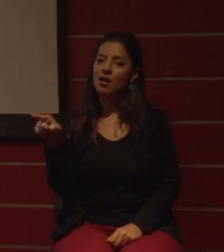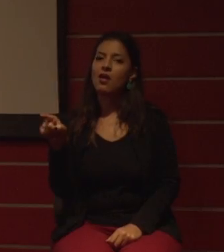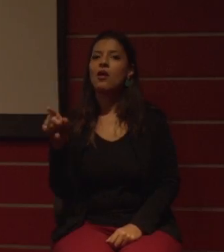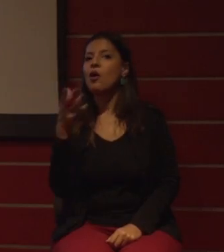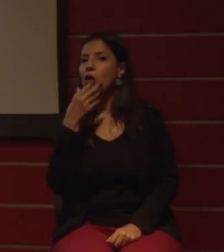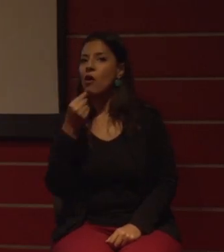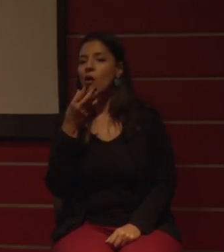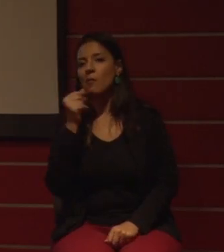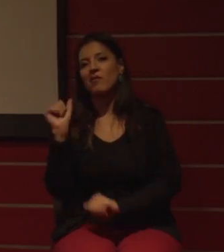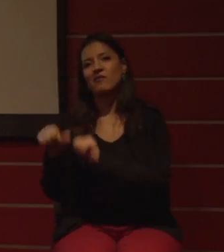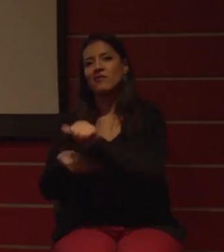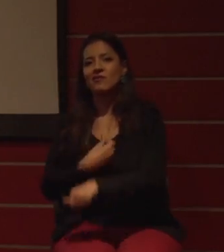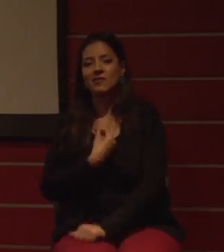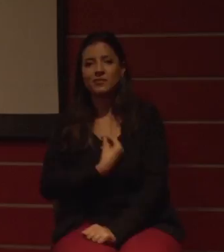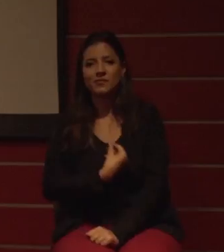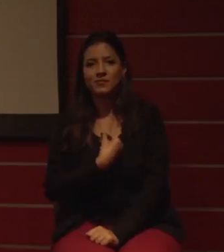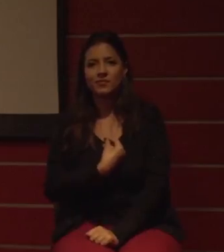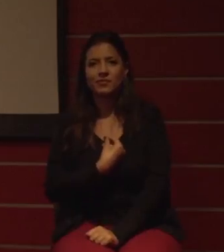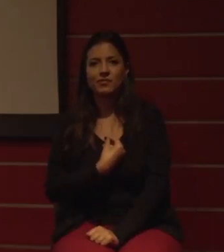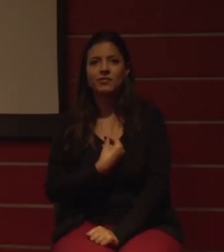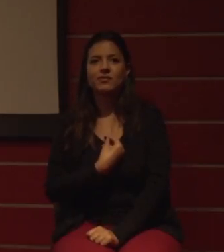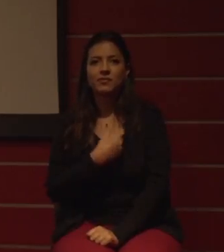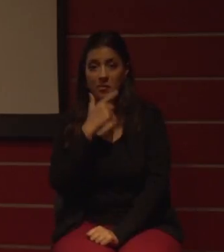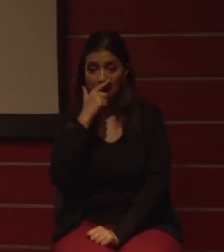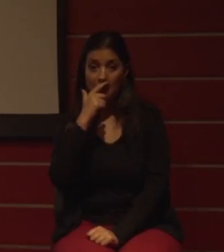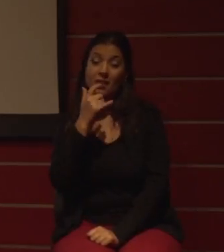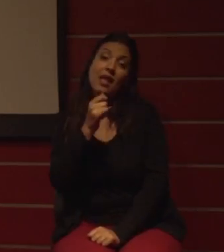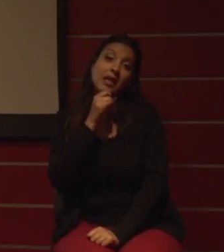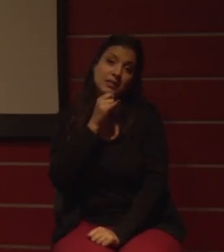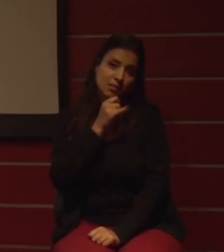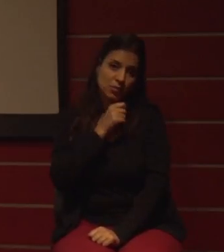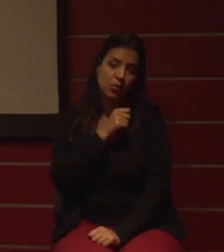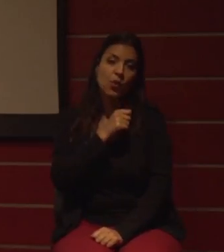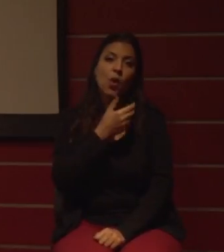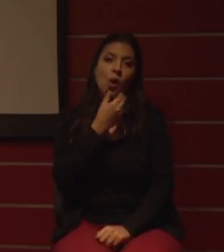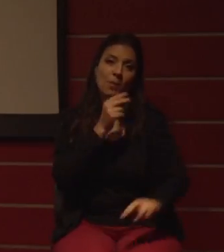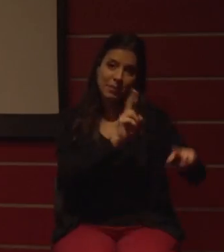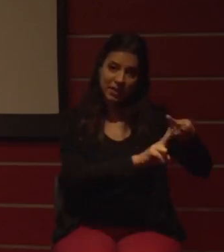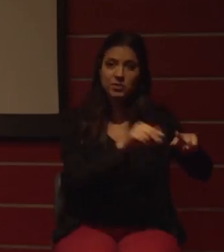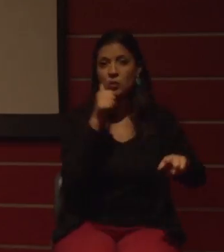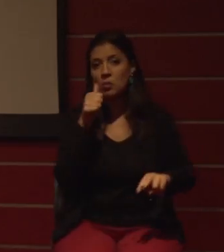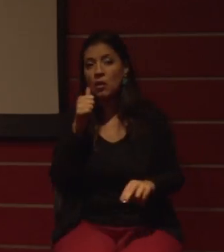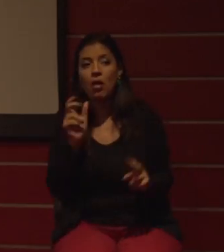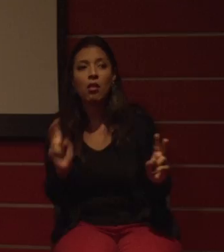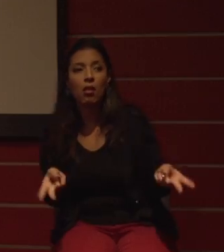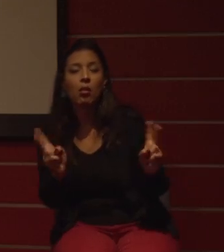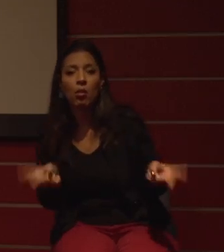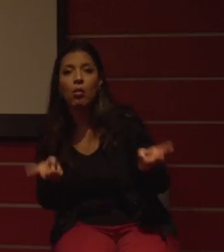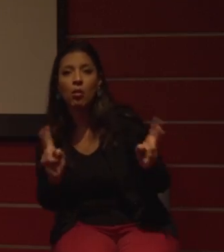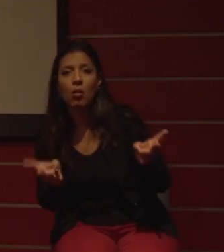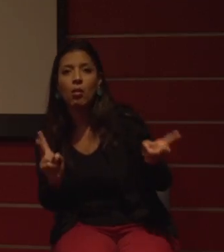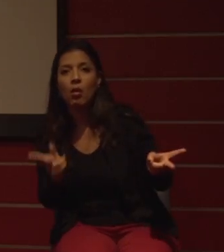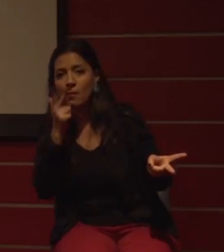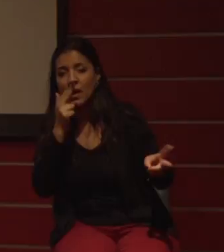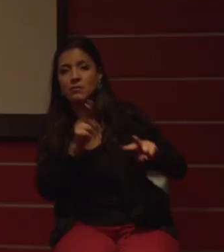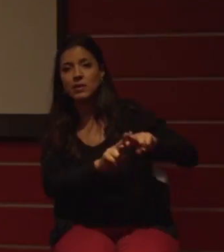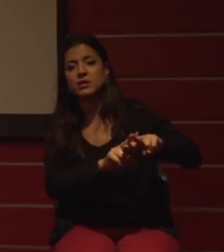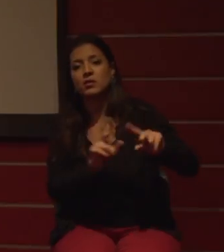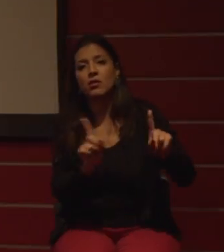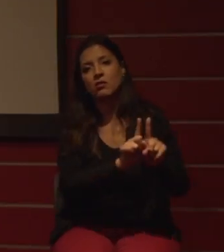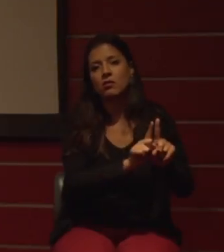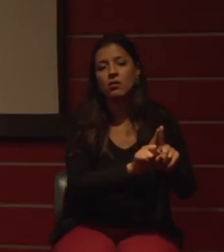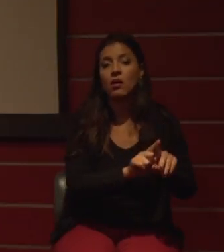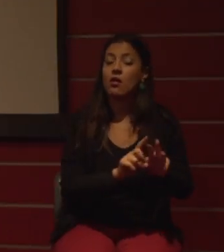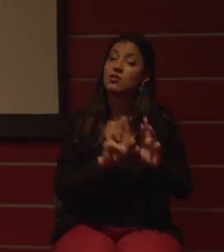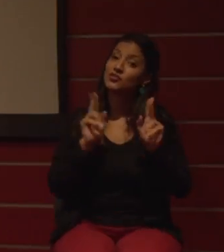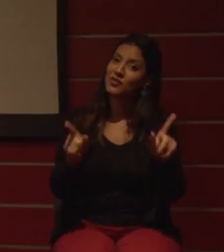cadeia o homem continua vivendo a vida dele o homem vai pra cadeia a mulher vive a vida em função de estar presa junto né Então mostra